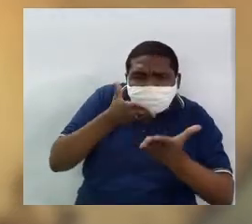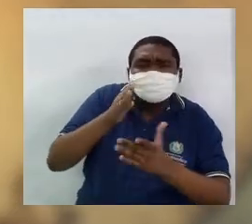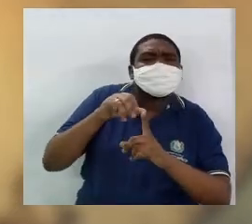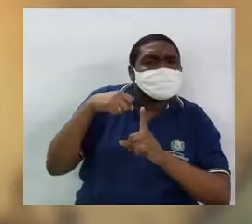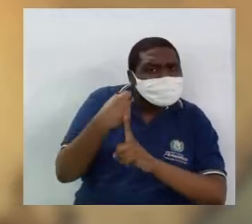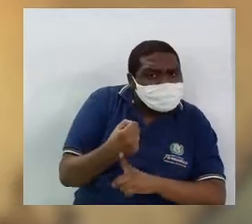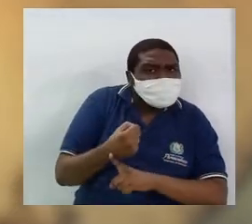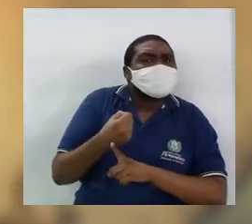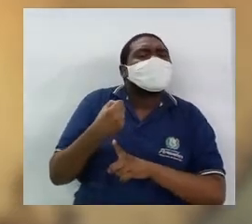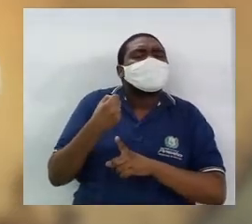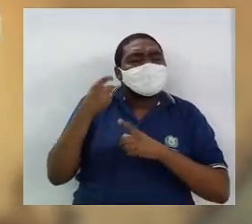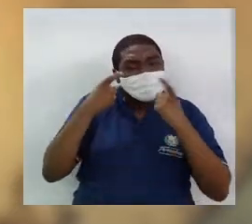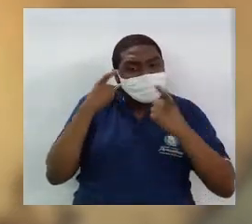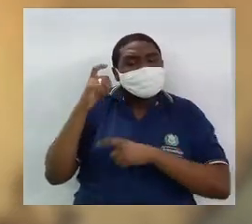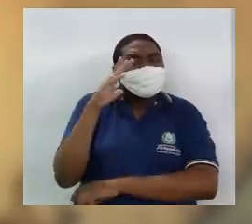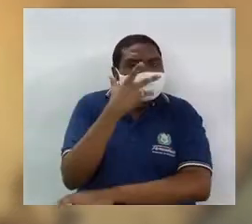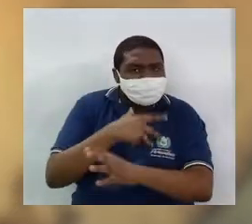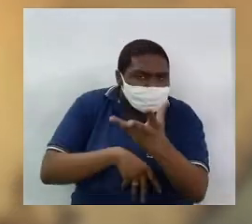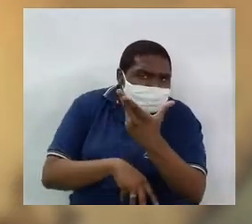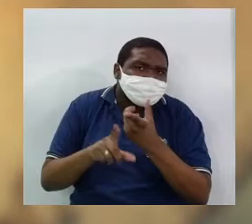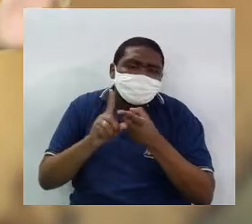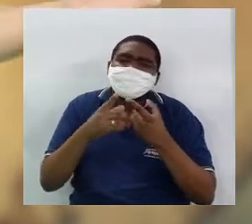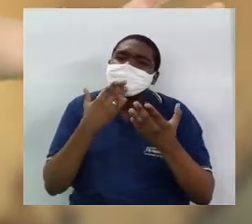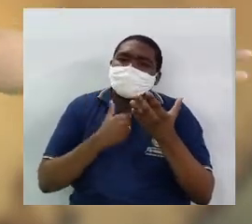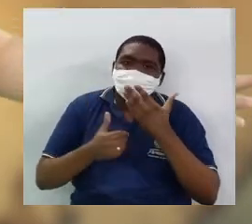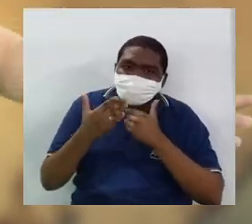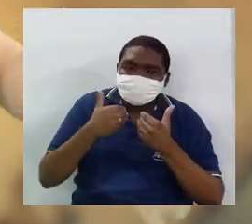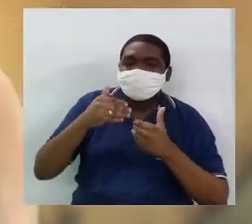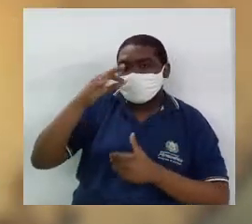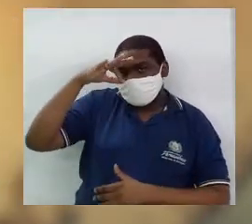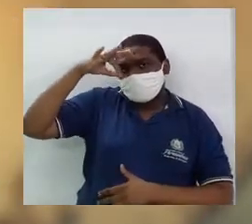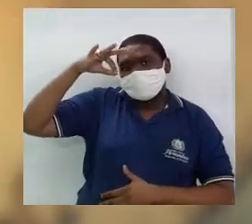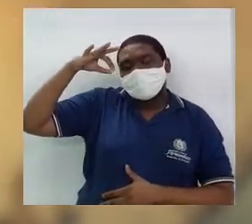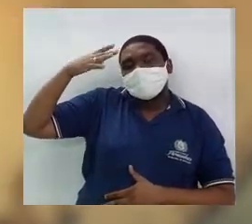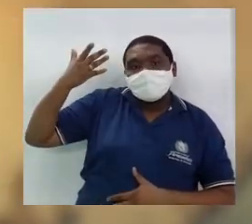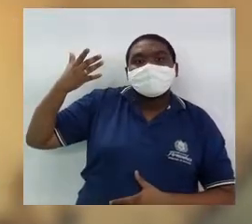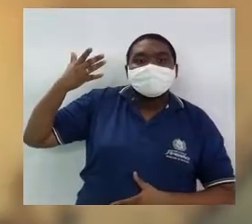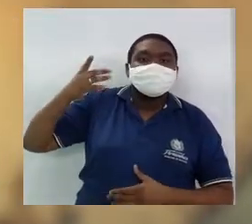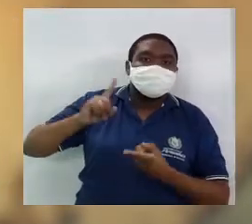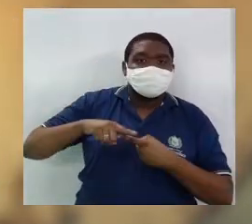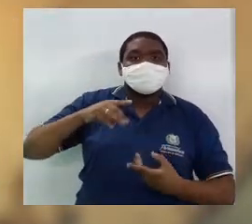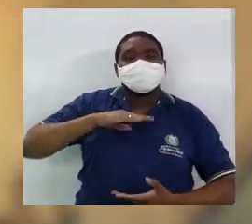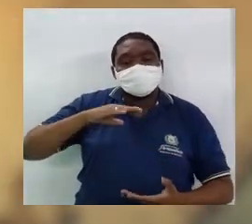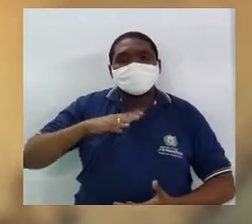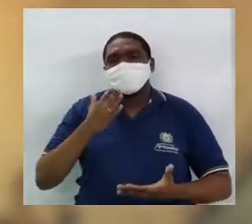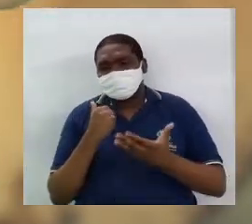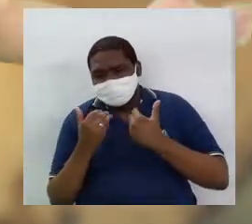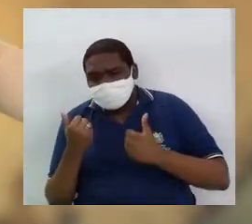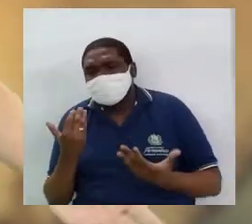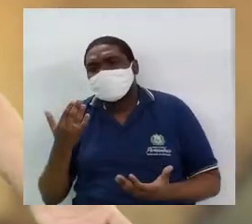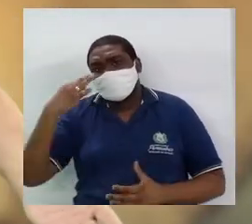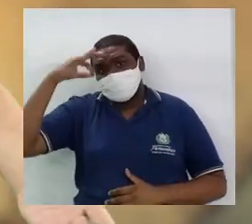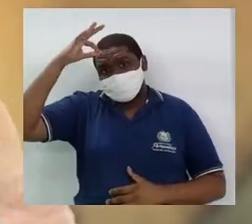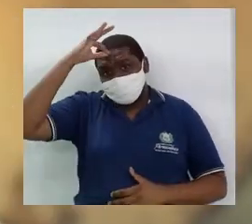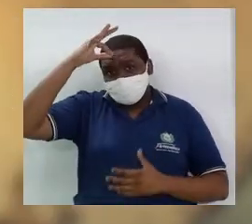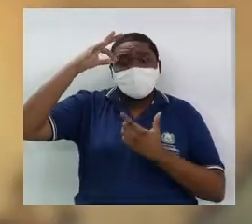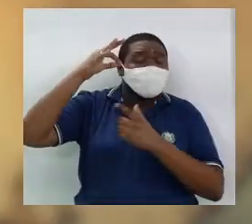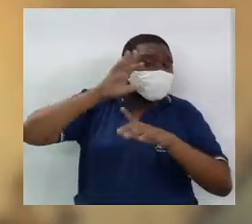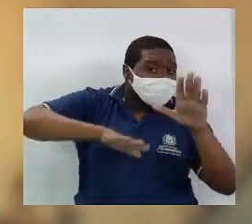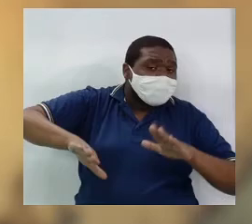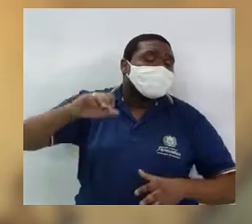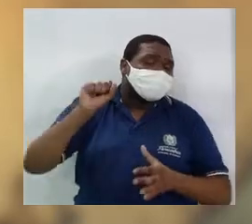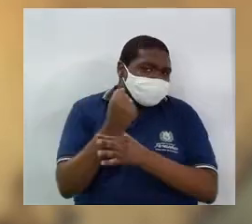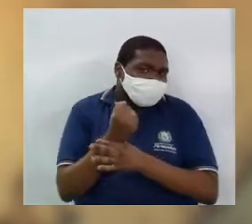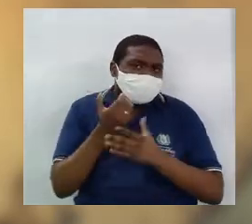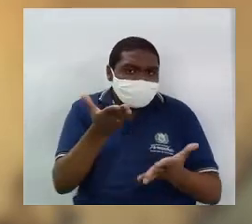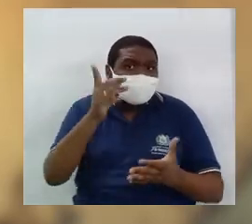com o meio ambiente, a preocupação com a alimentação espiritual, com a alimentação do corpo. Isso aí é a missão de quê?